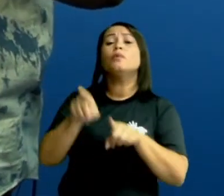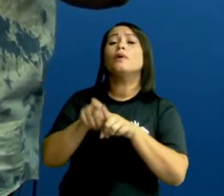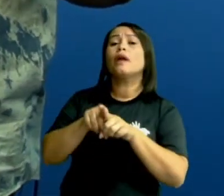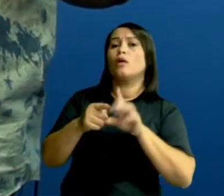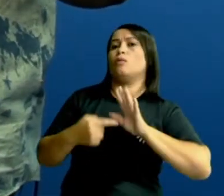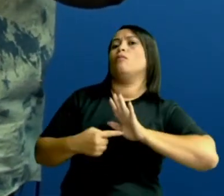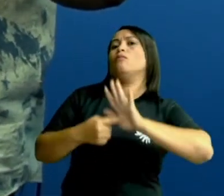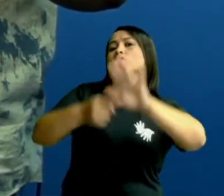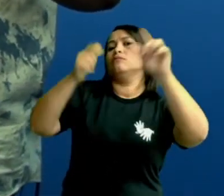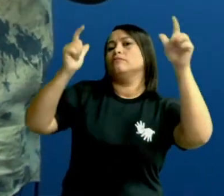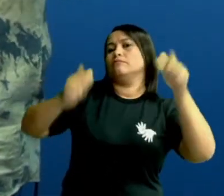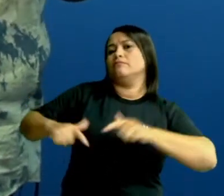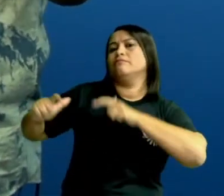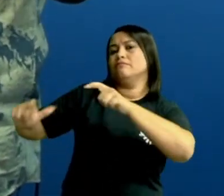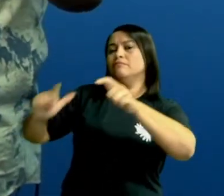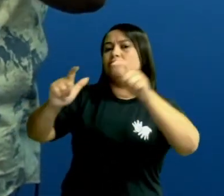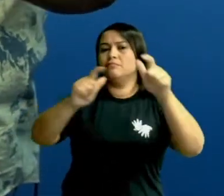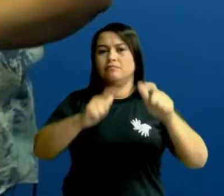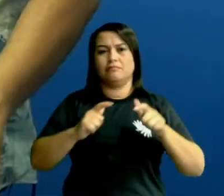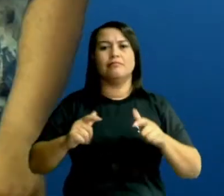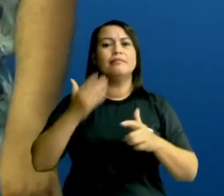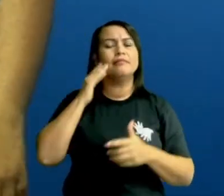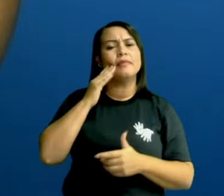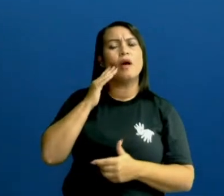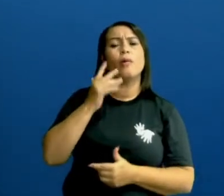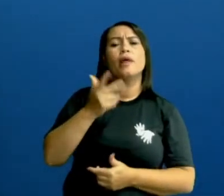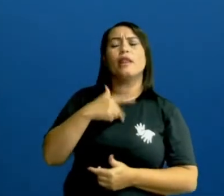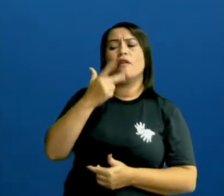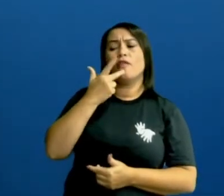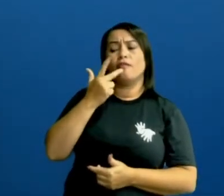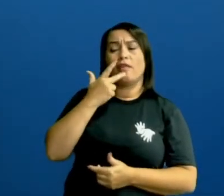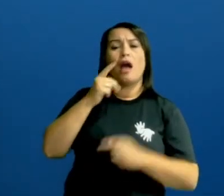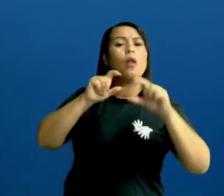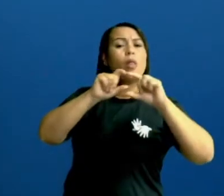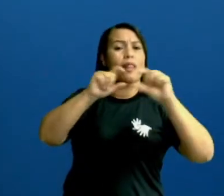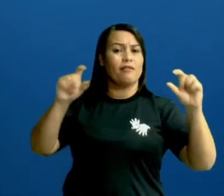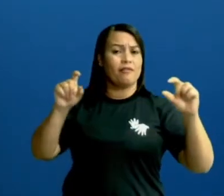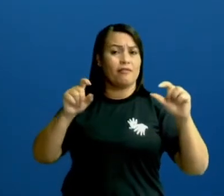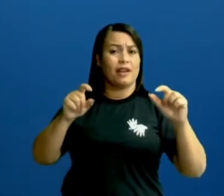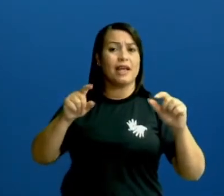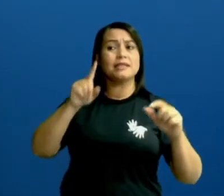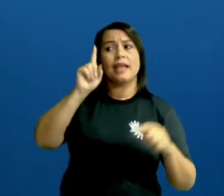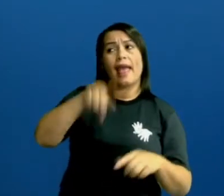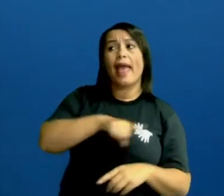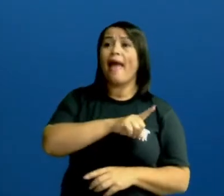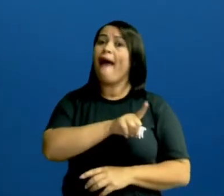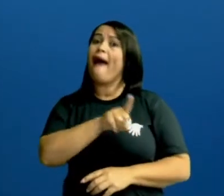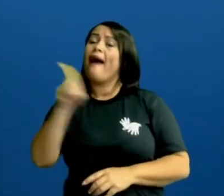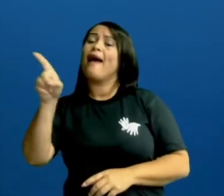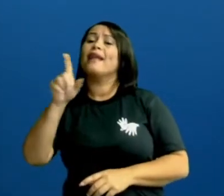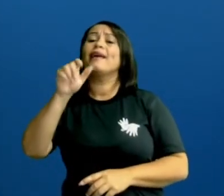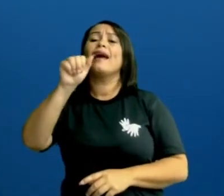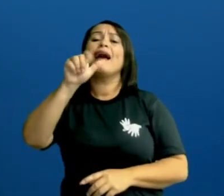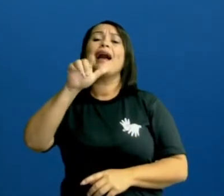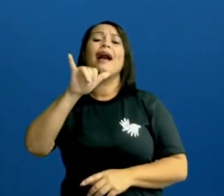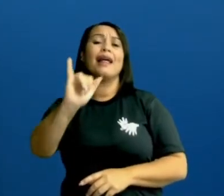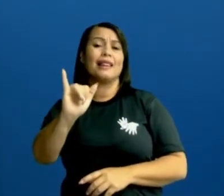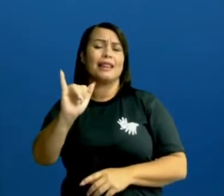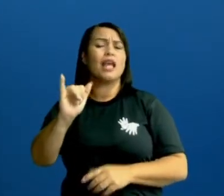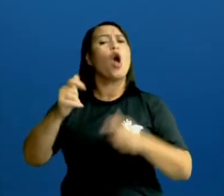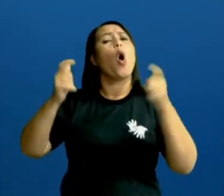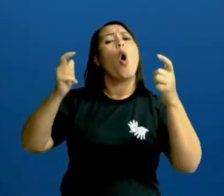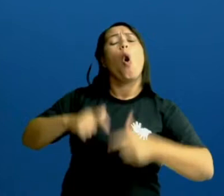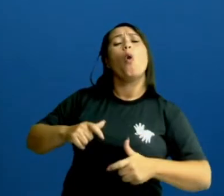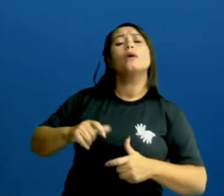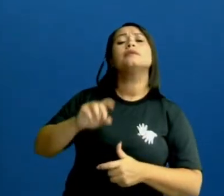mencionando locais, eu estou mencionando lugares. Então, se eu digo aqui na frase, é logo ali, onde? Na